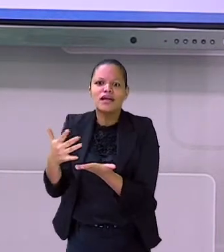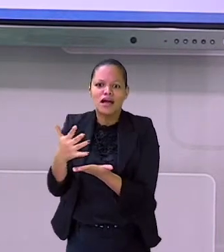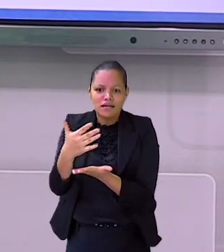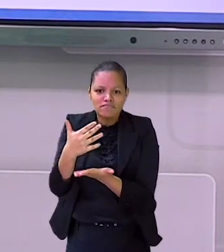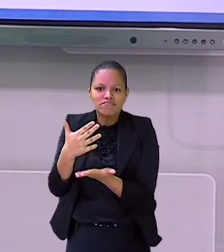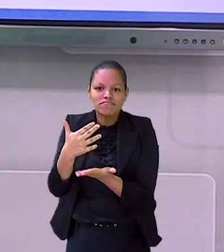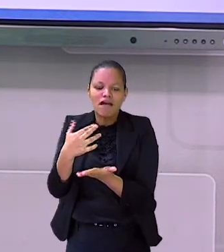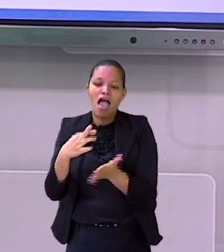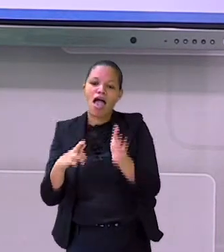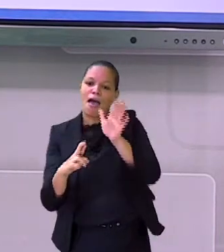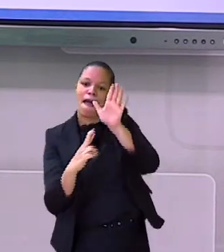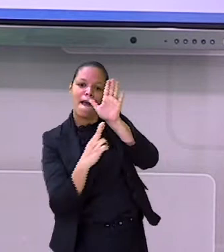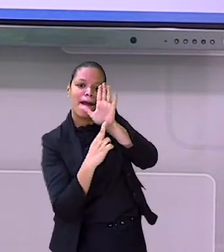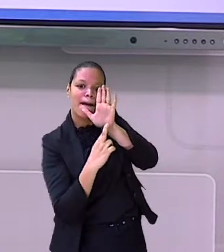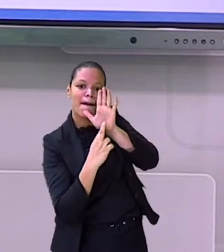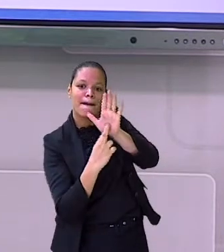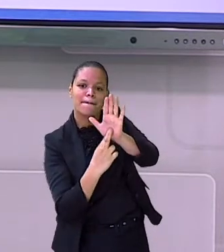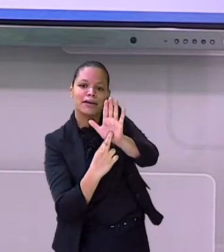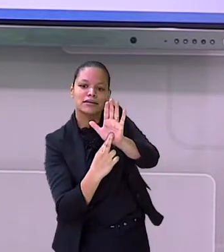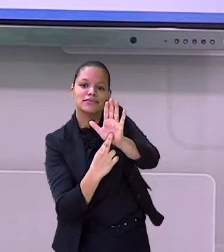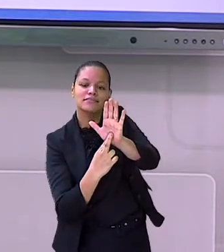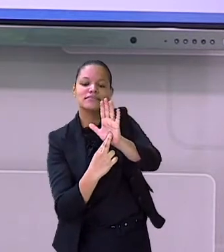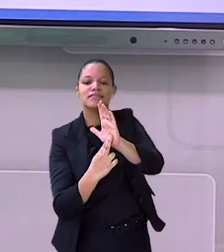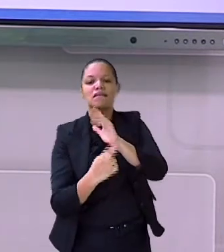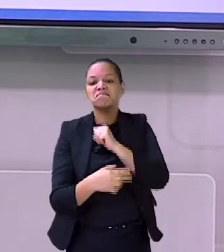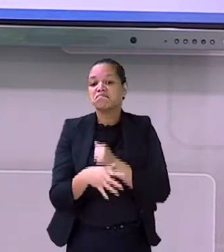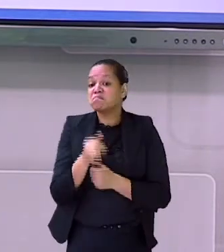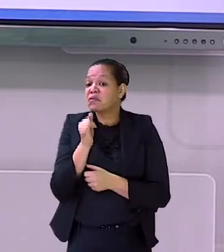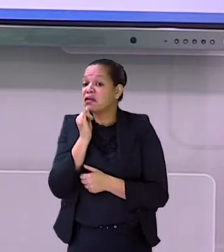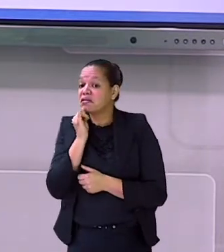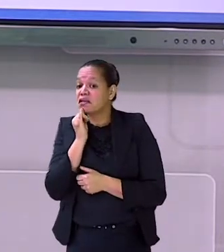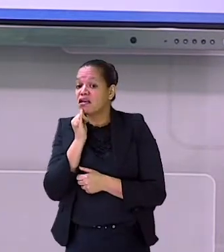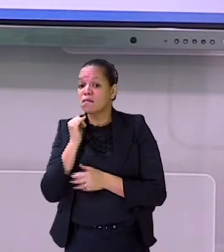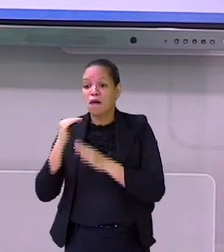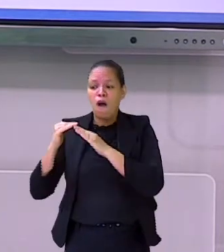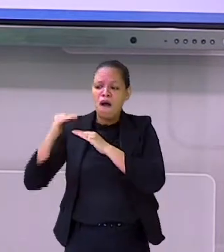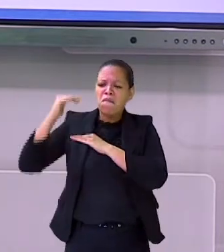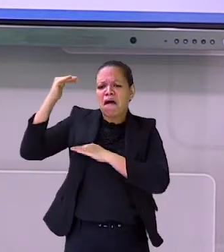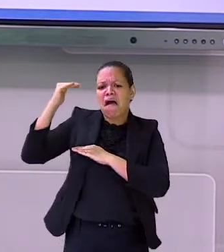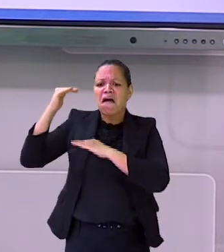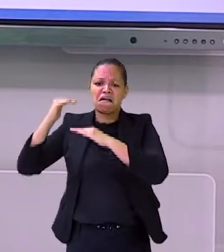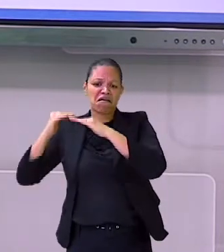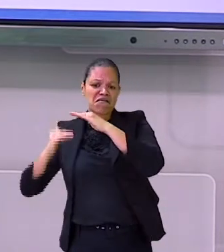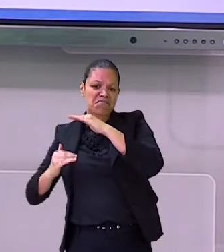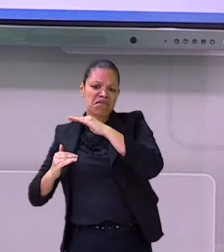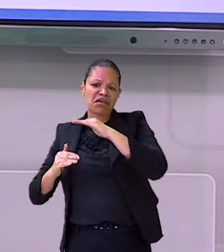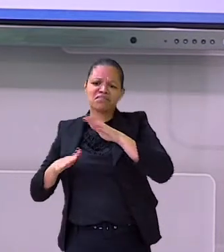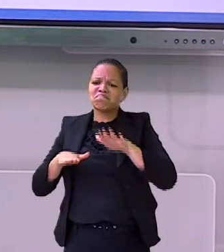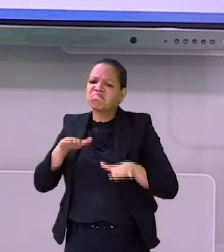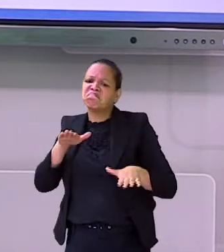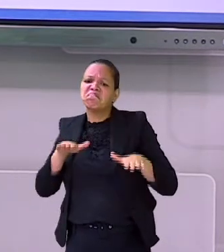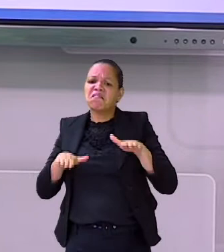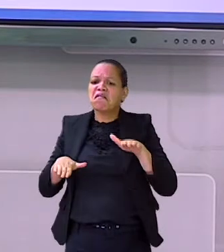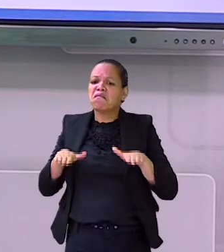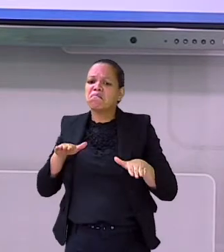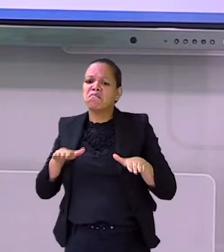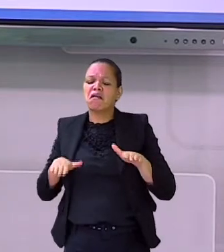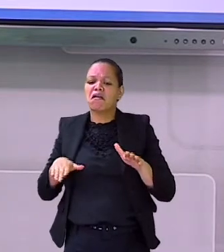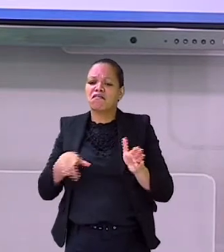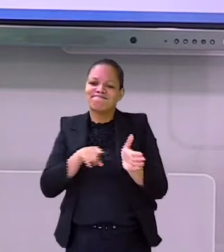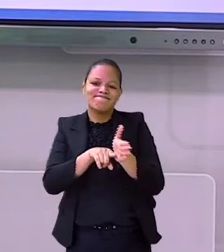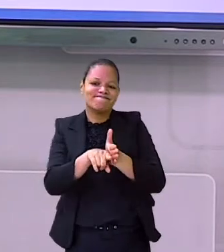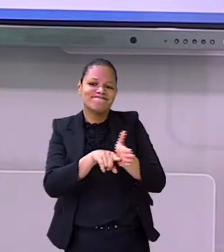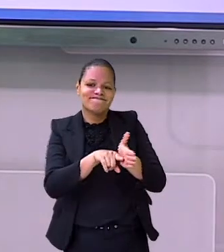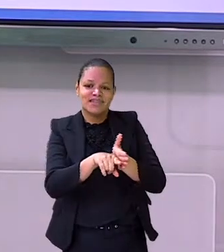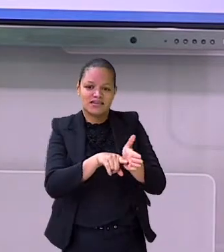posso comparar um dia que teve mais, teve menos, dependendo da pesquisa que eu estiver fazendo. O gráfico, como